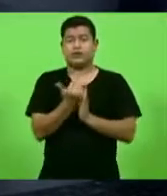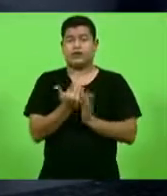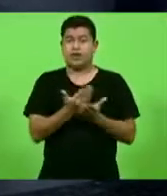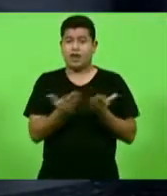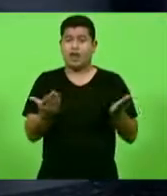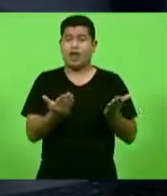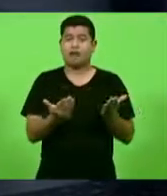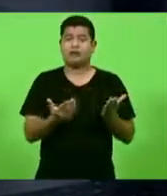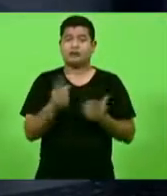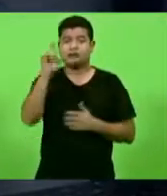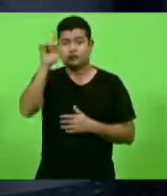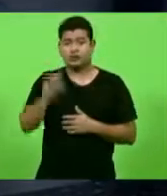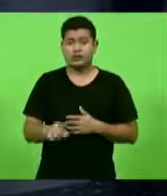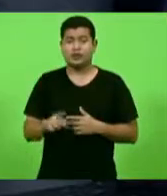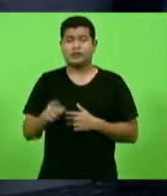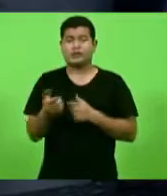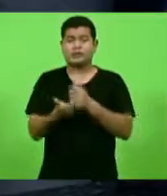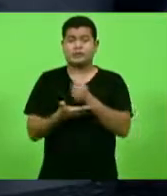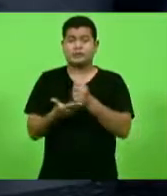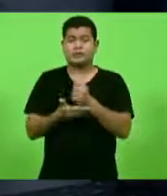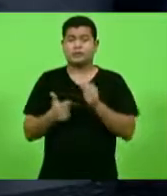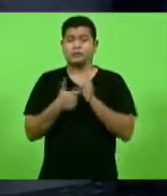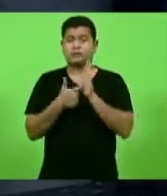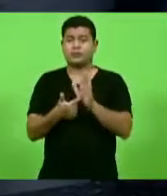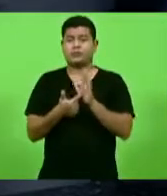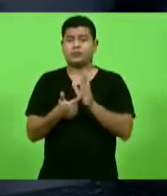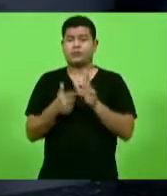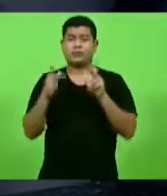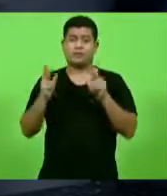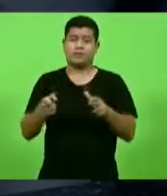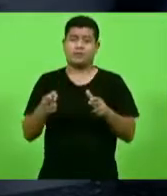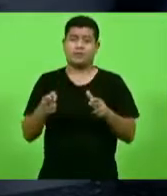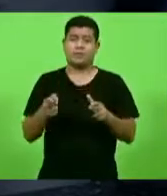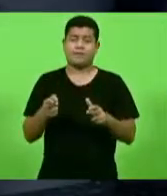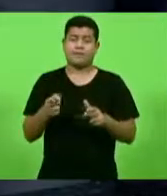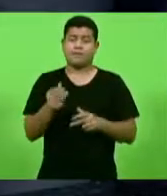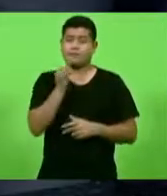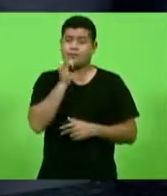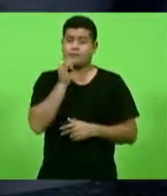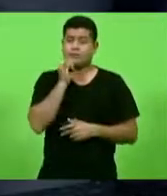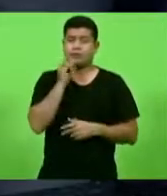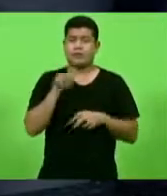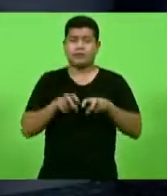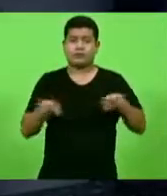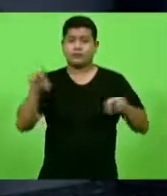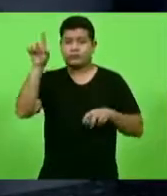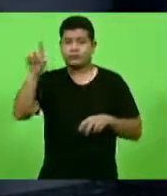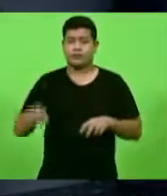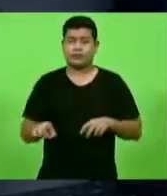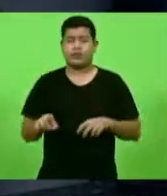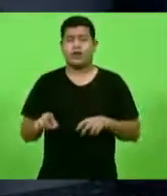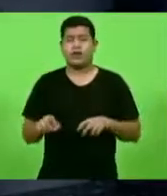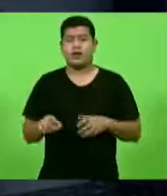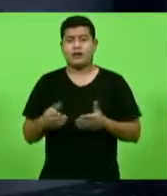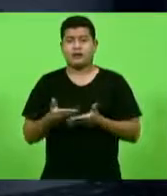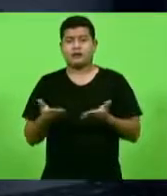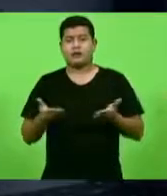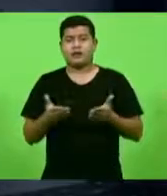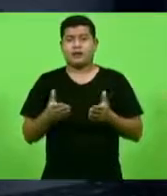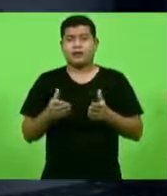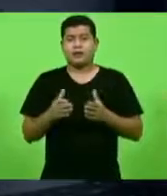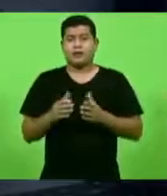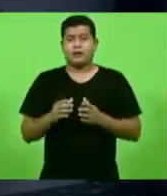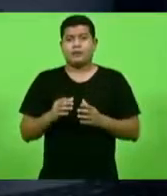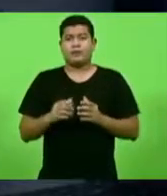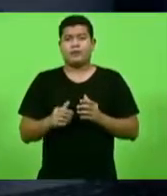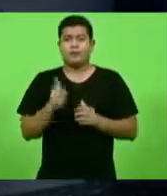de direito deveriam, talvez, ser apresentadas da mesma modalidade que a bancada feminina apresentou, por exemplo, o programa Maria da Penha. Poderia